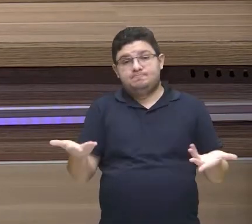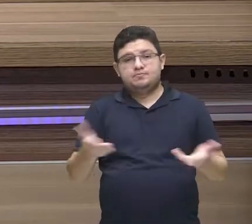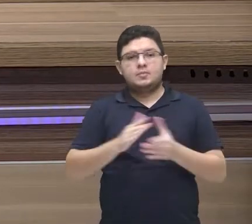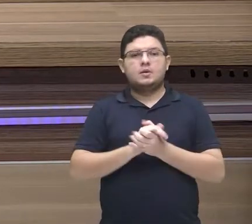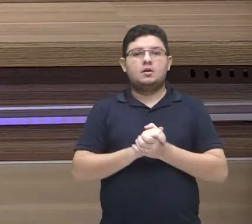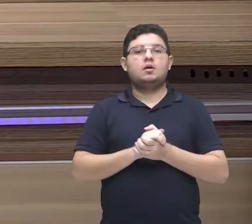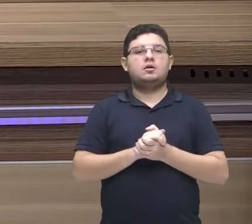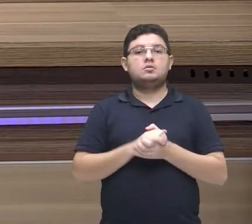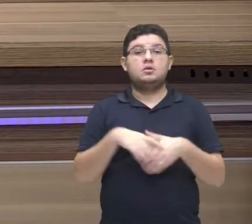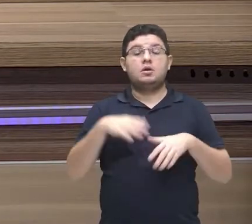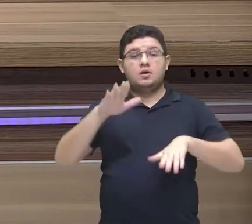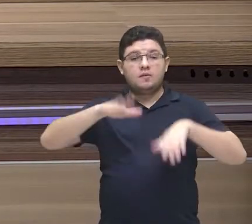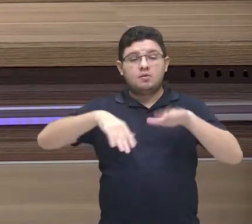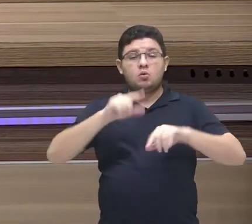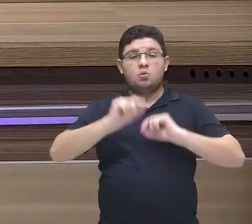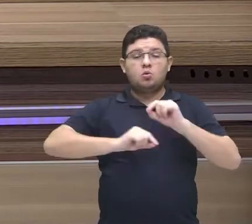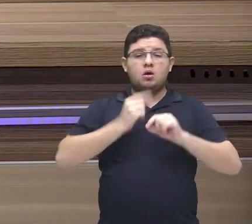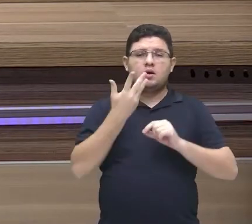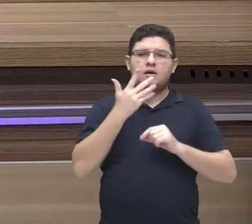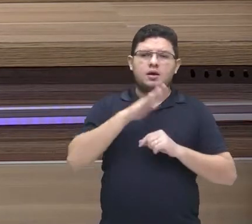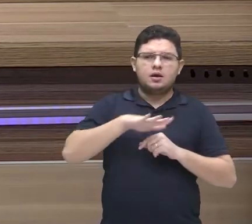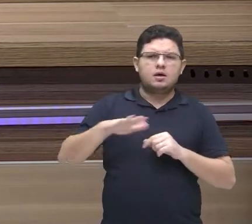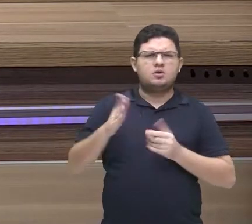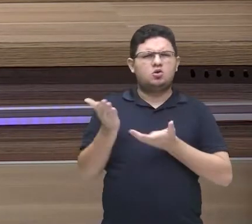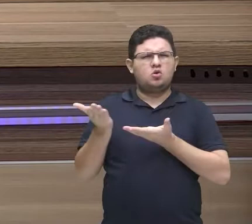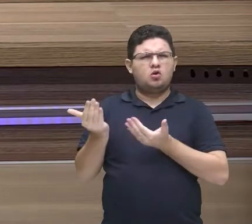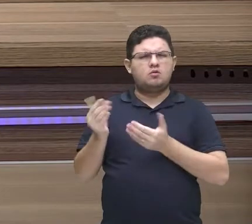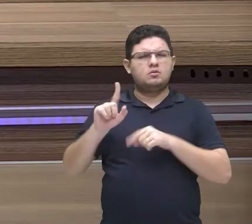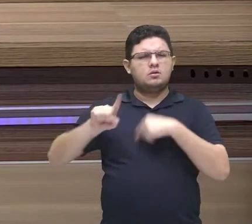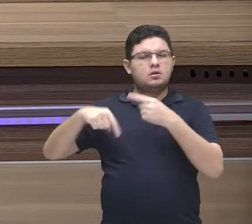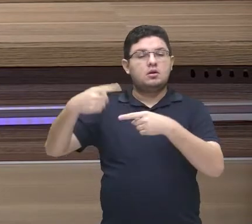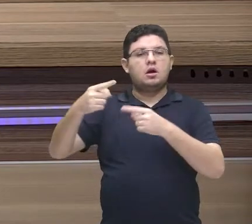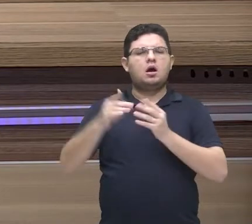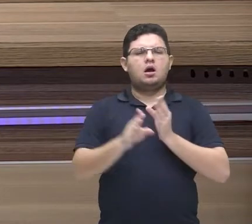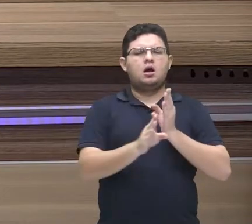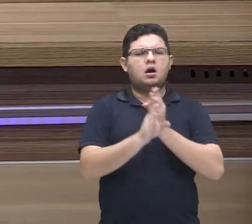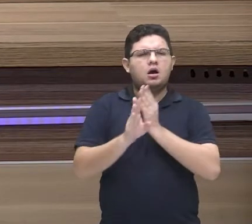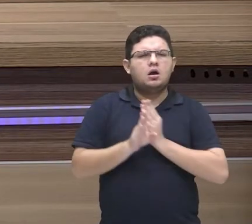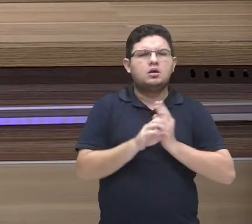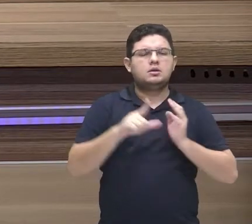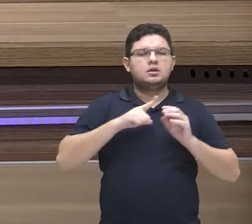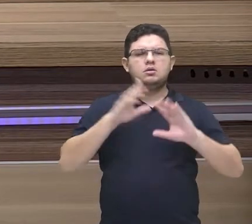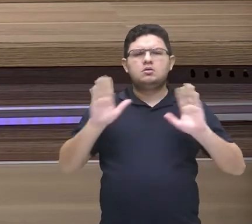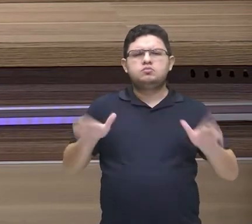descobrir quando começa o estímulo hormonal, uns mais cedo, os outros mais